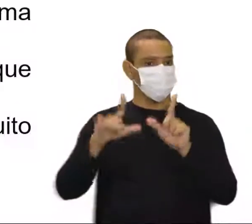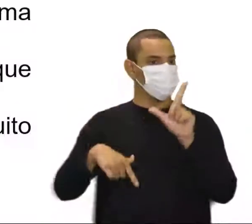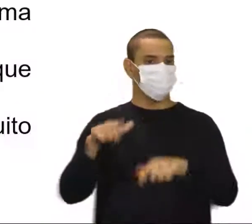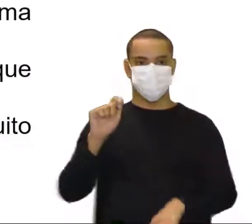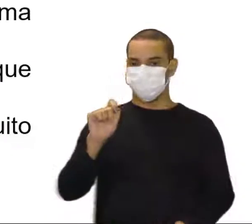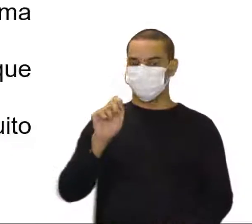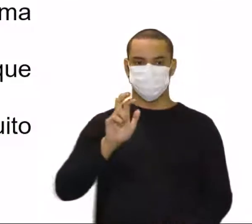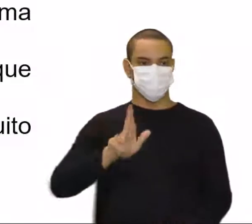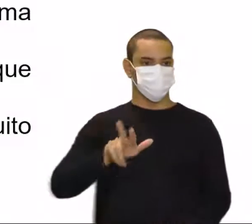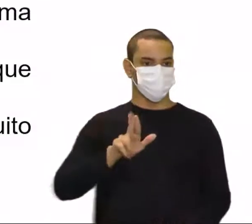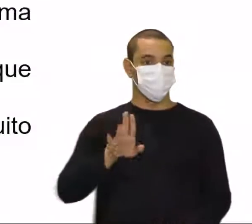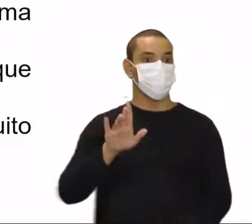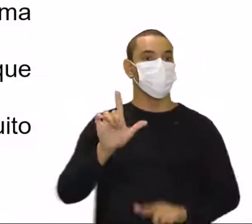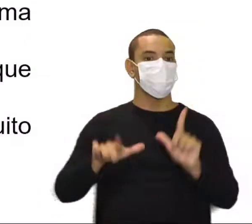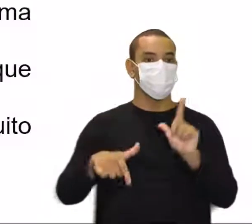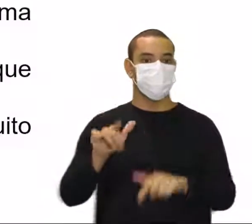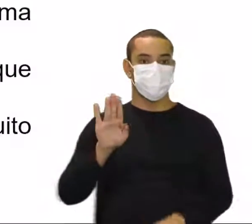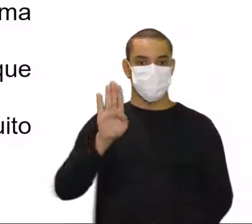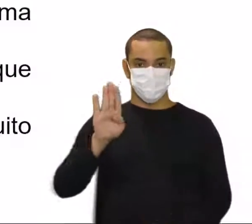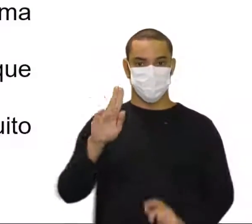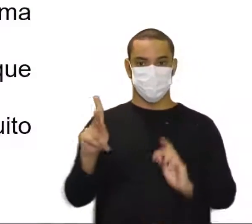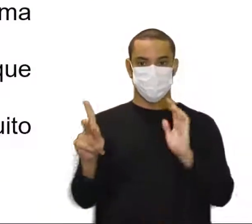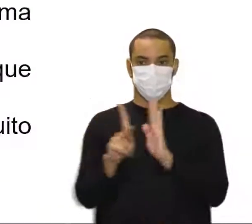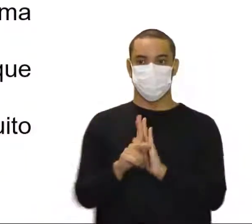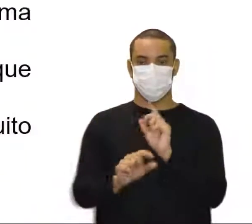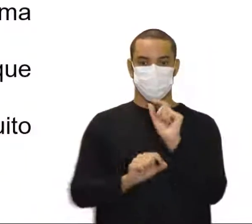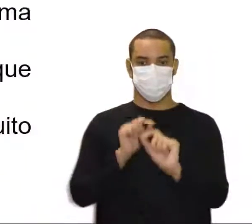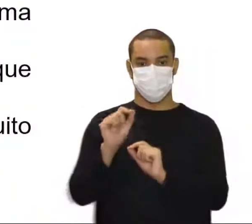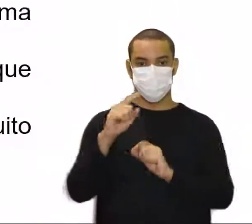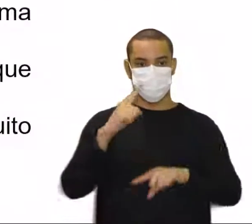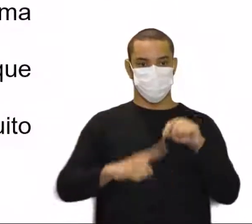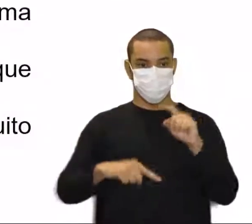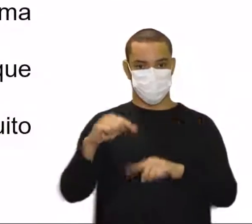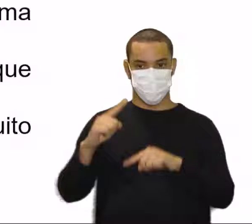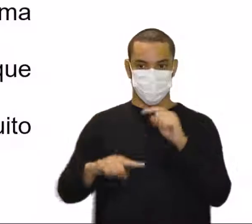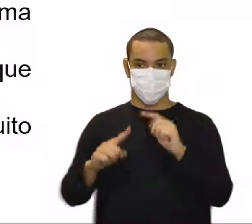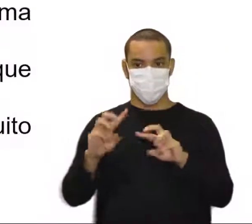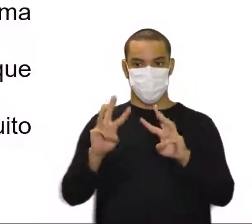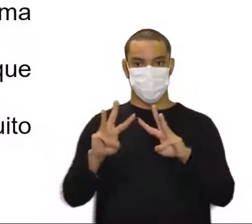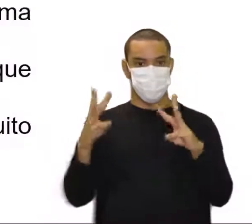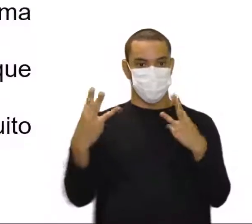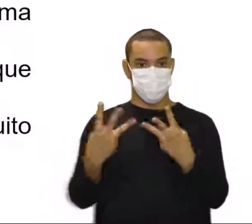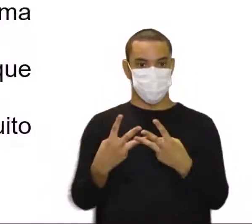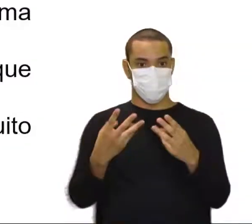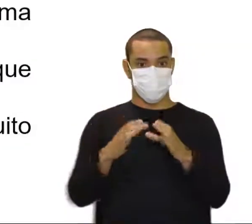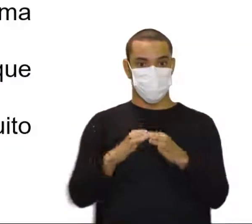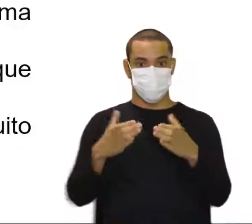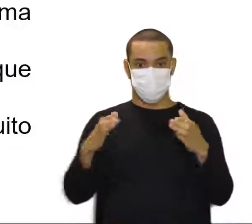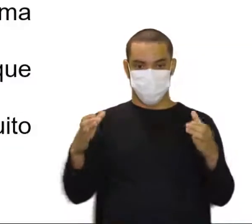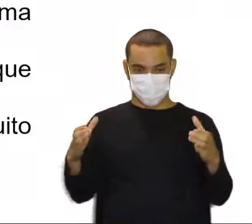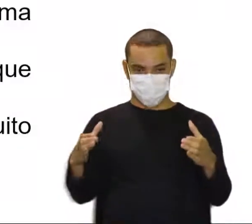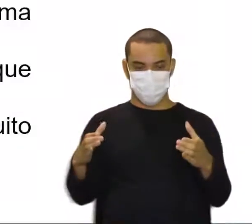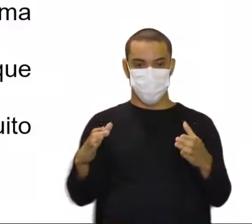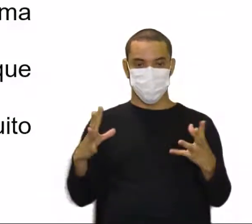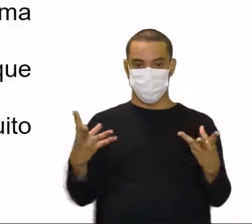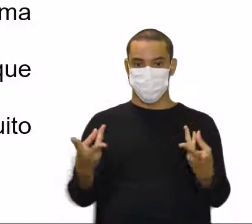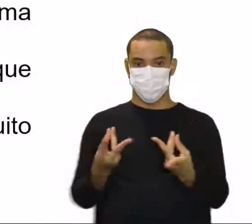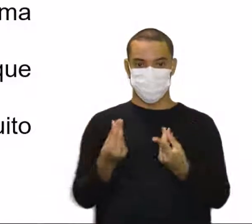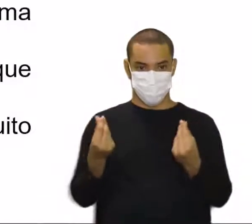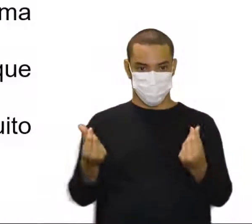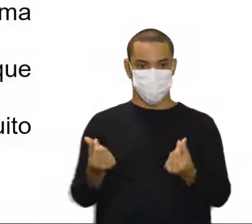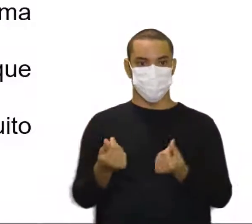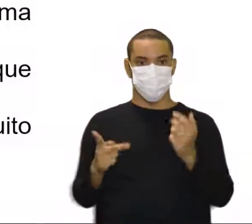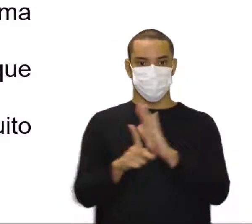não entra aqui. Letra B. São provenientes de objetos com massa muito grandes que distorcem o tecido